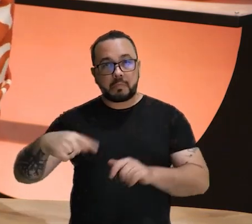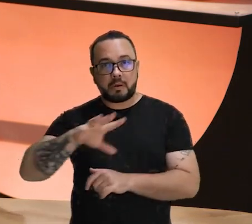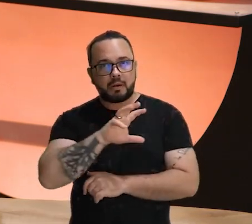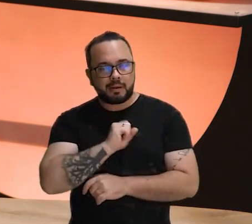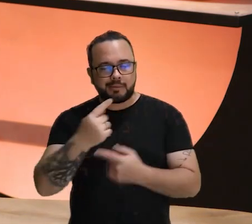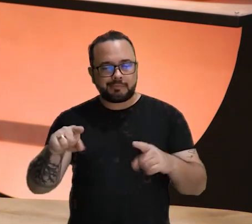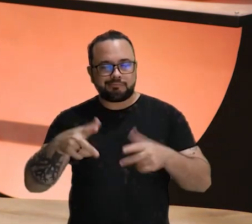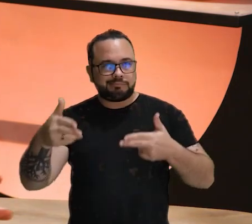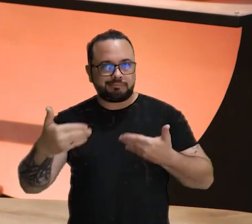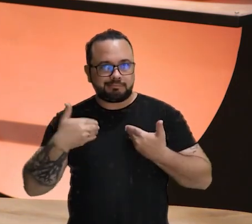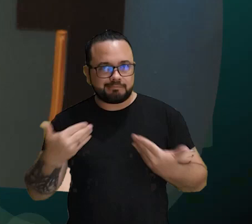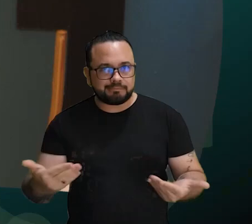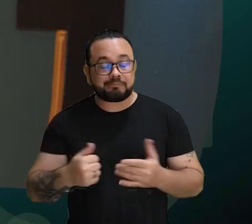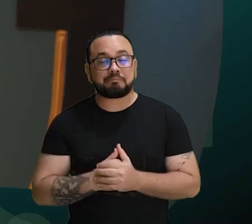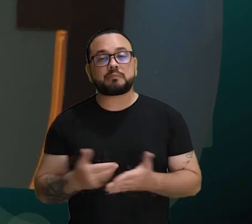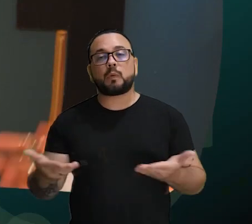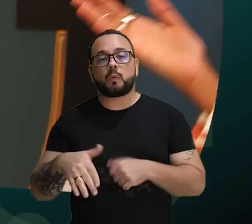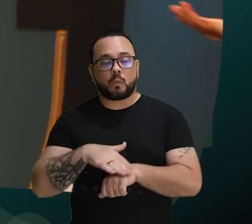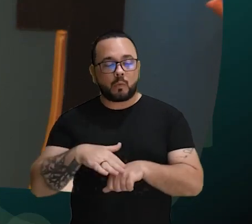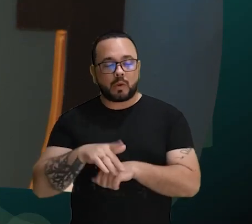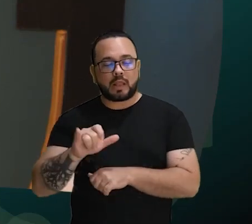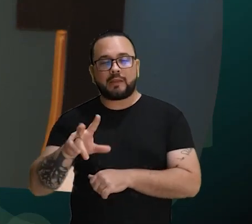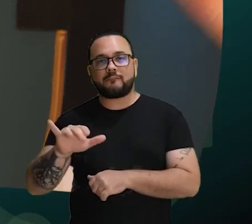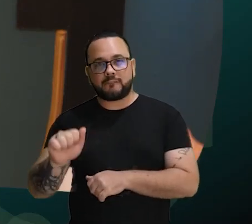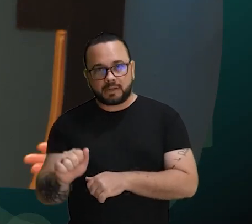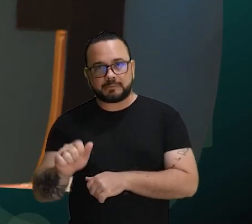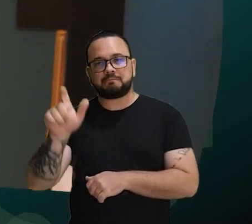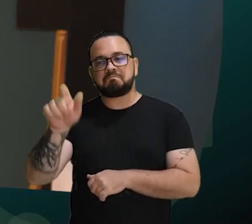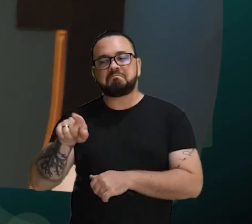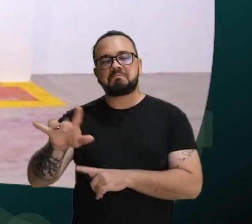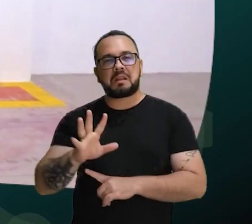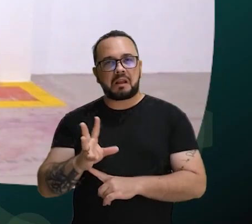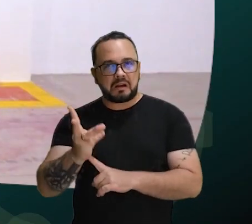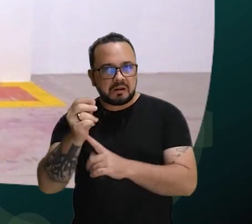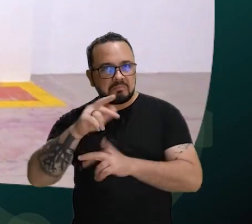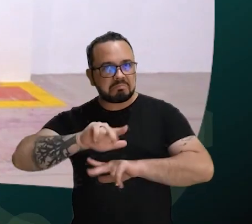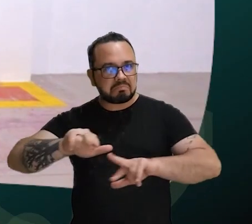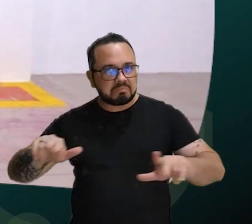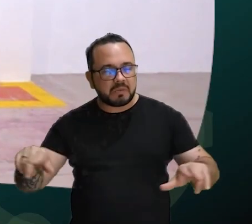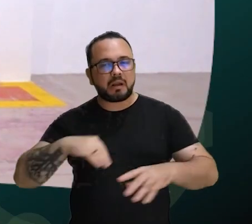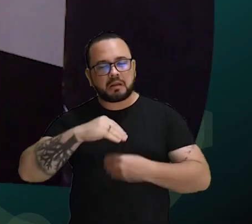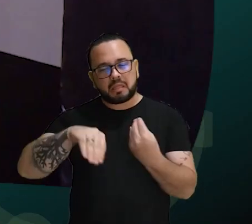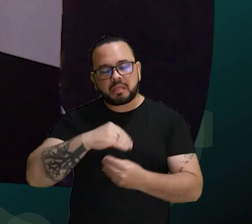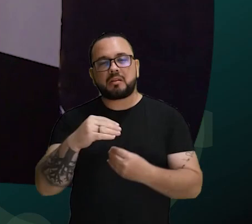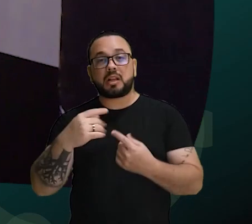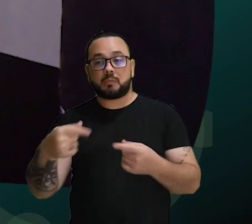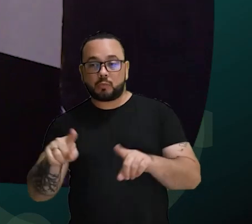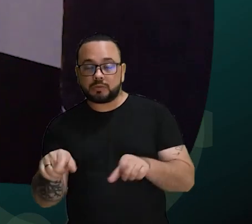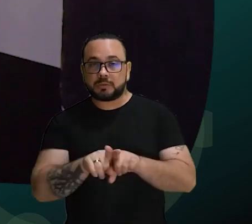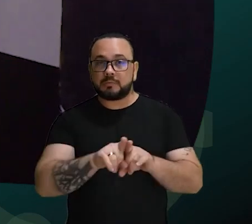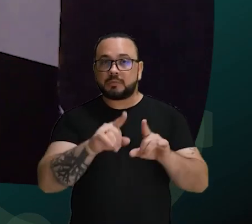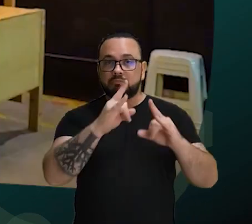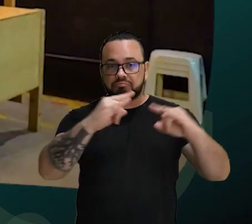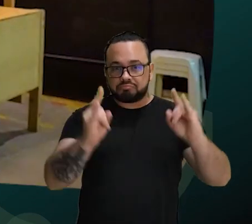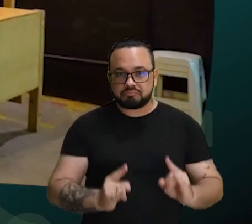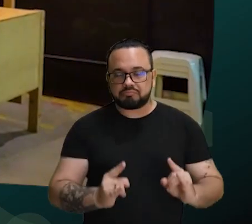que ama música, assim como eu. E hoje a gente vai falar com a Lívia Matos, que é uma multiartista que mistura música e circo, com